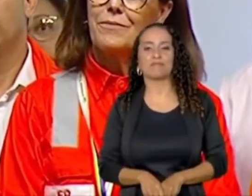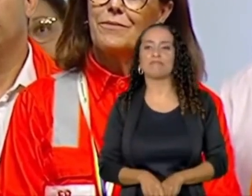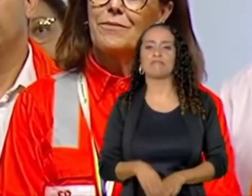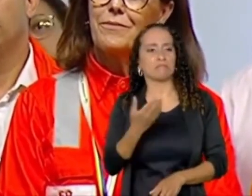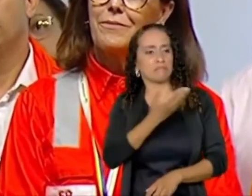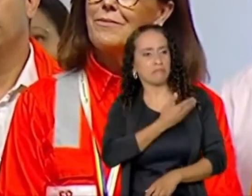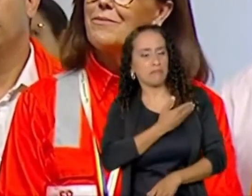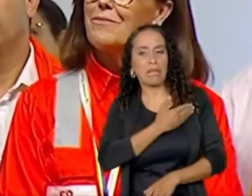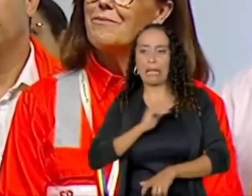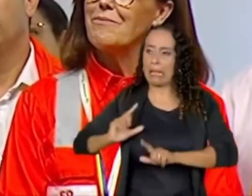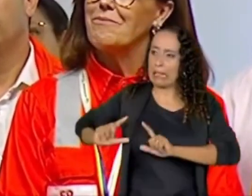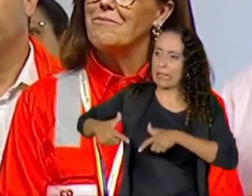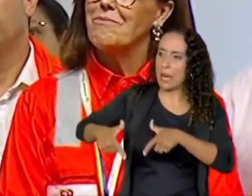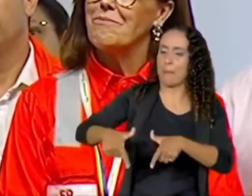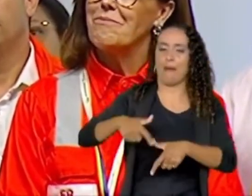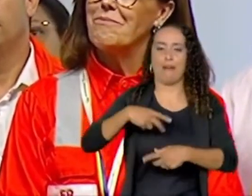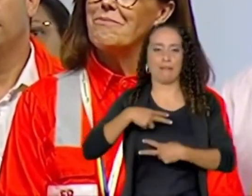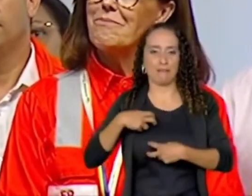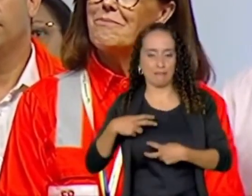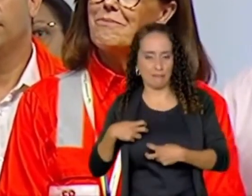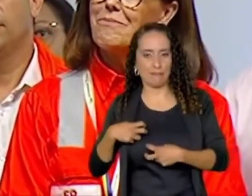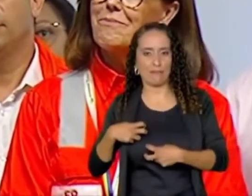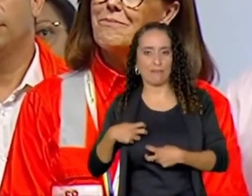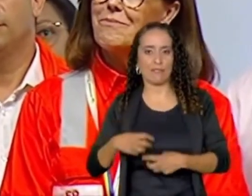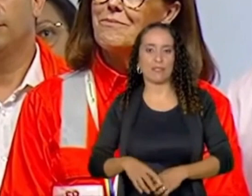funcionários da Petrobras, diretor da Petrobras,